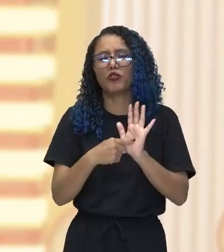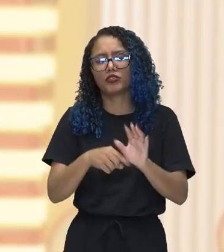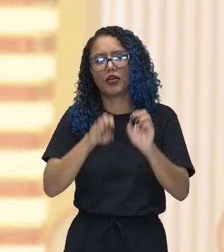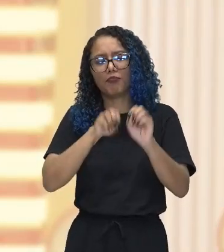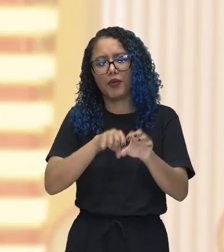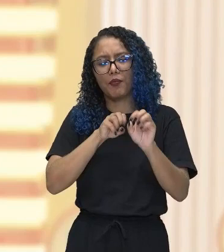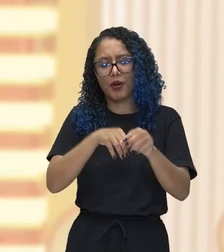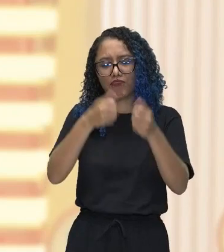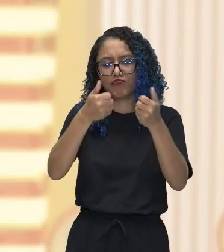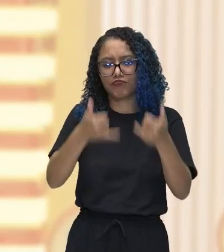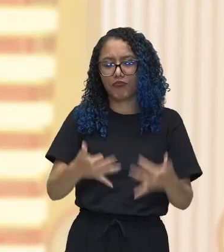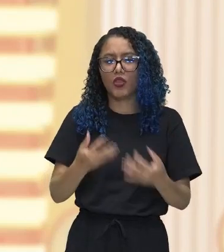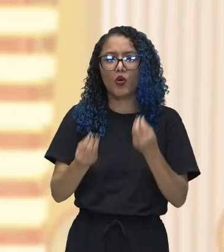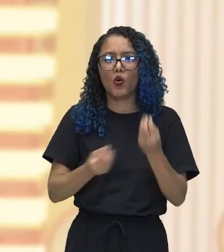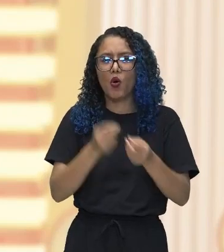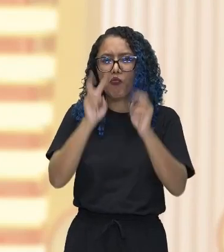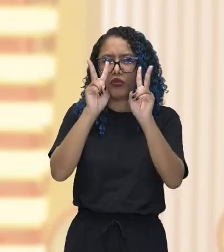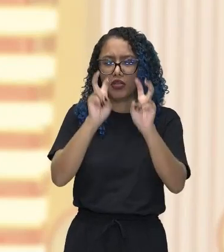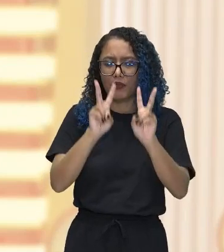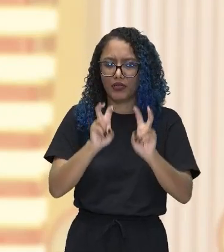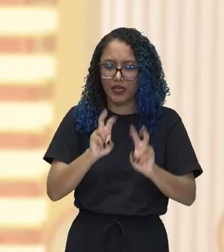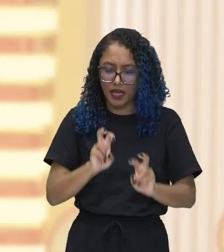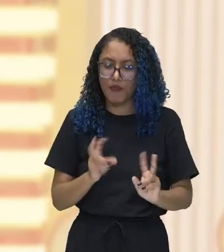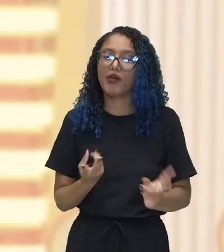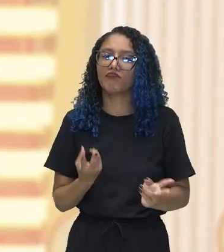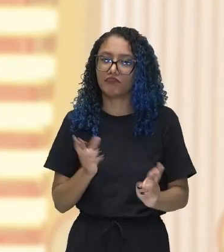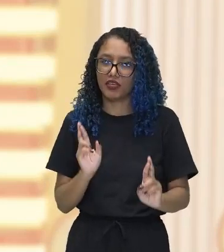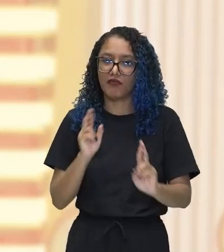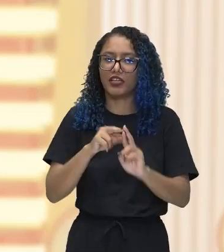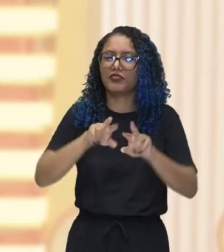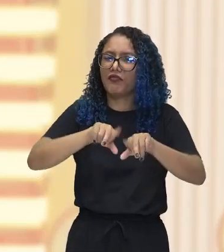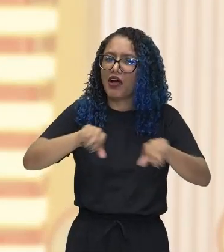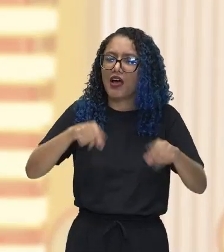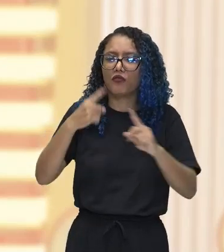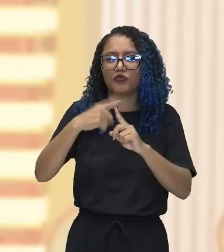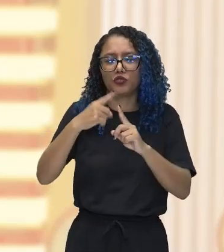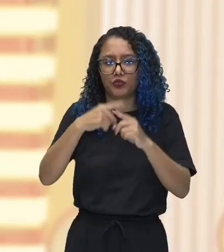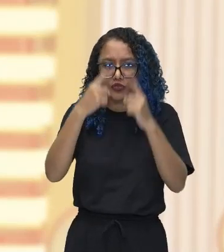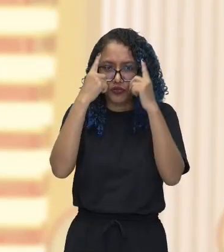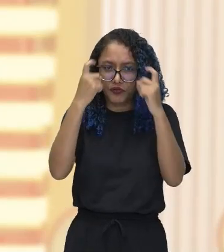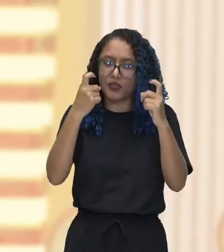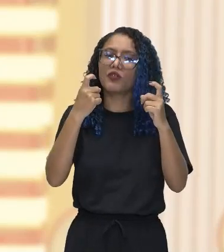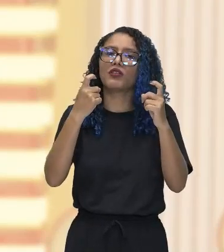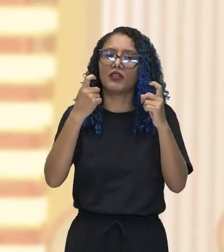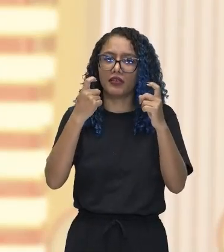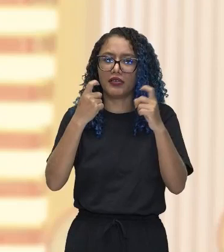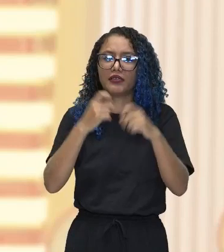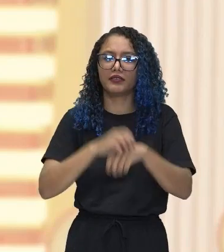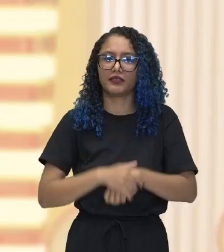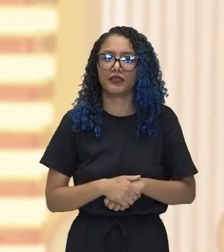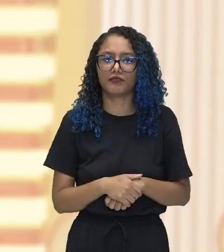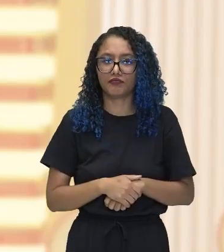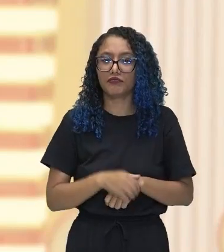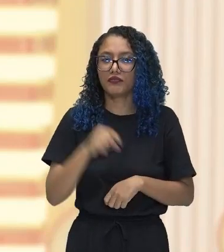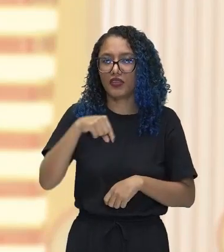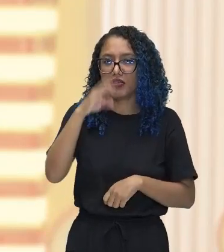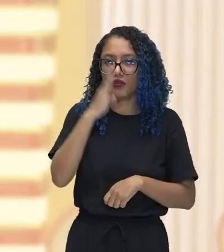mesmo? Essas temáticas ligadas, então, né, às várias formas de violência